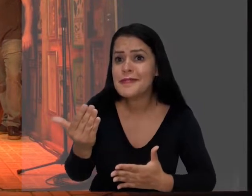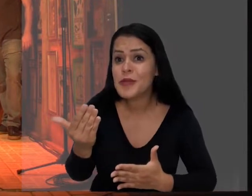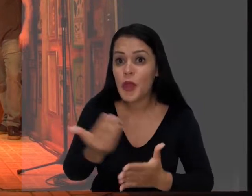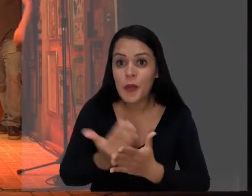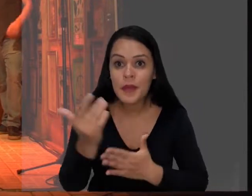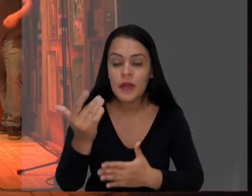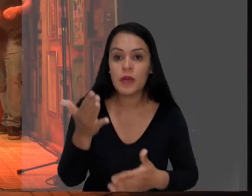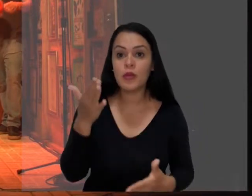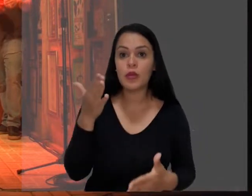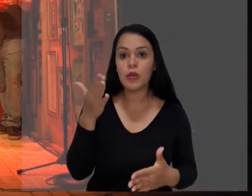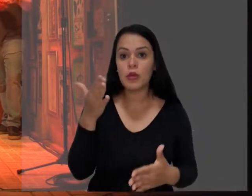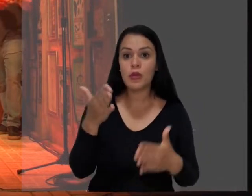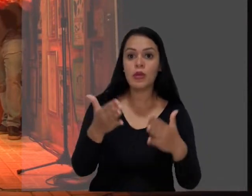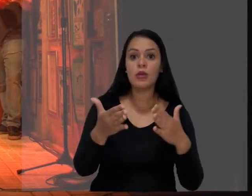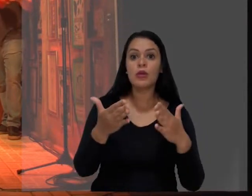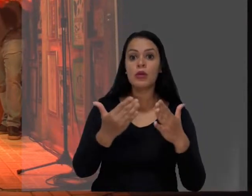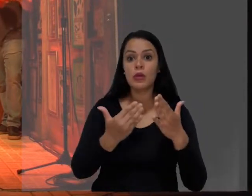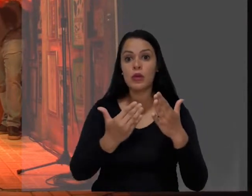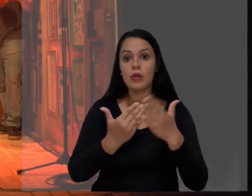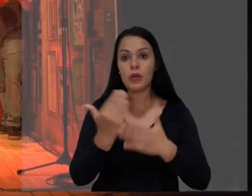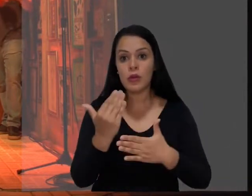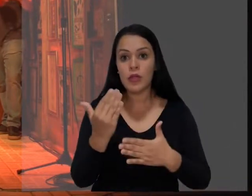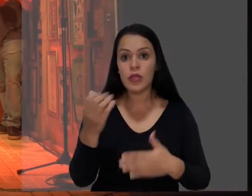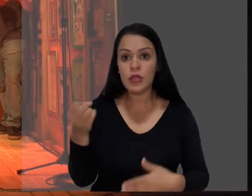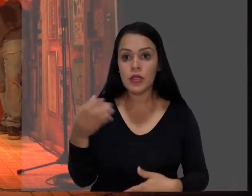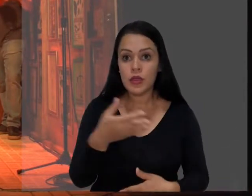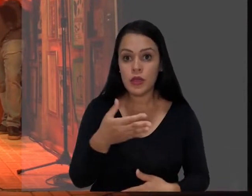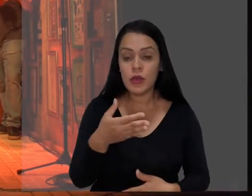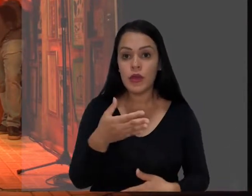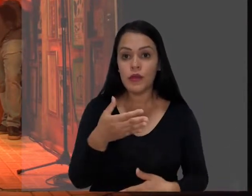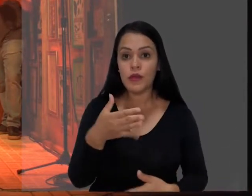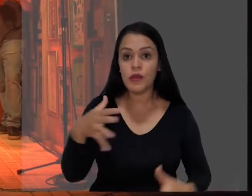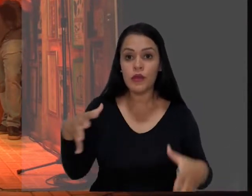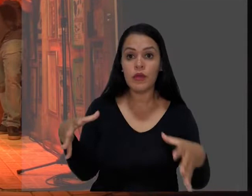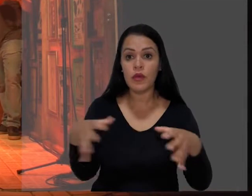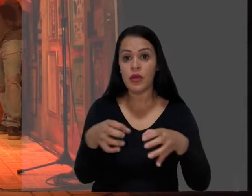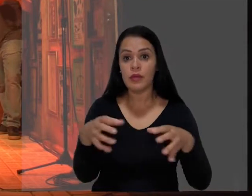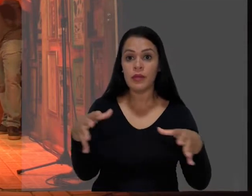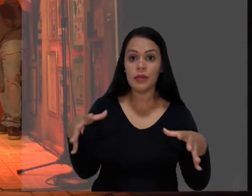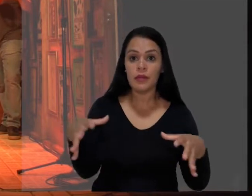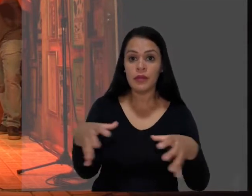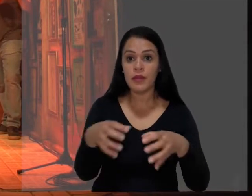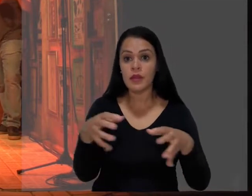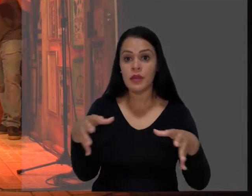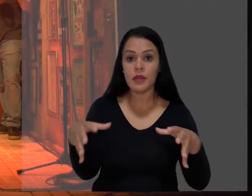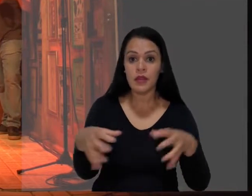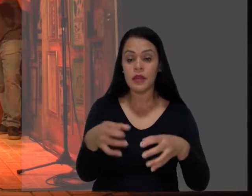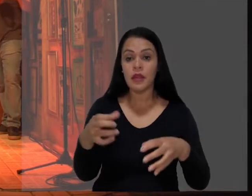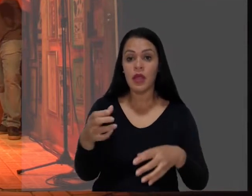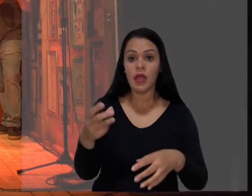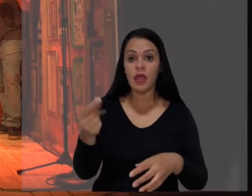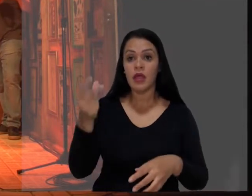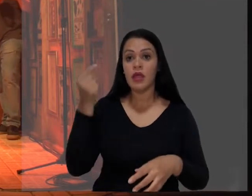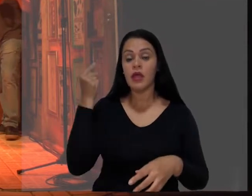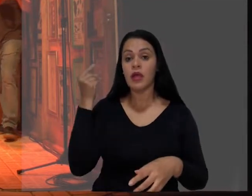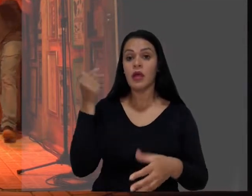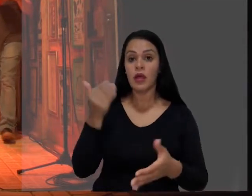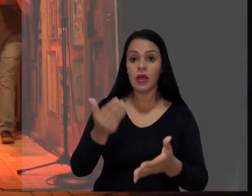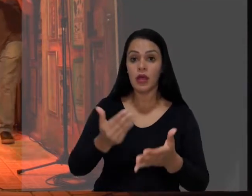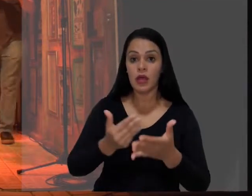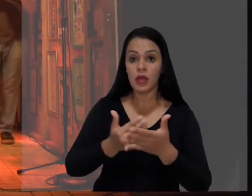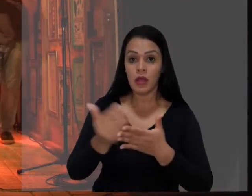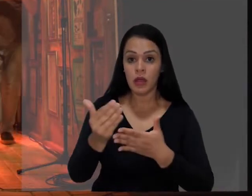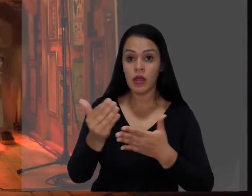Começar de novo. Então afirmativo. Amassar o novo pão com fermento antigo é, com incerteza, começar de